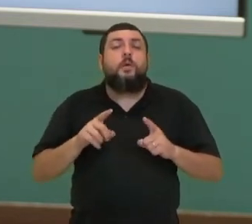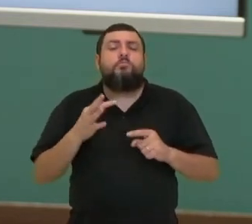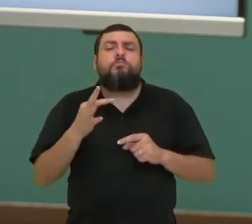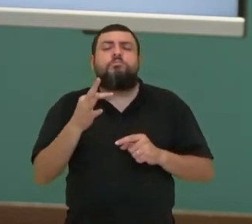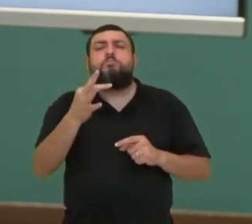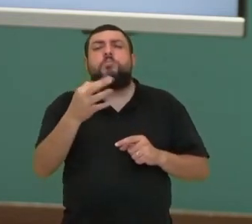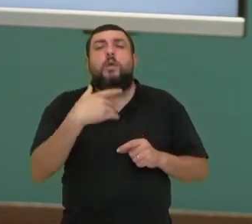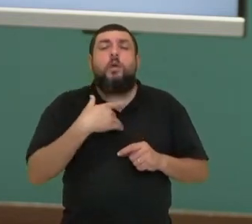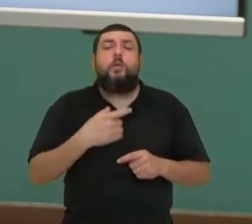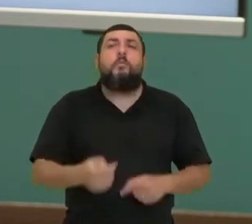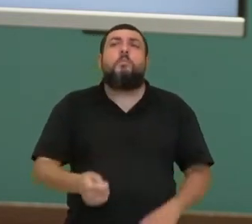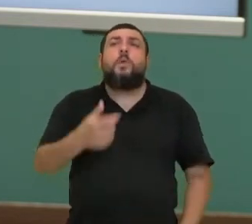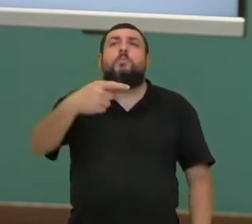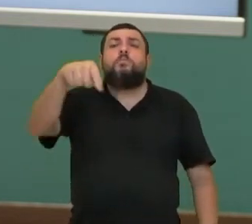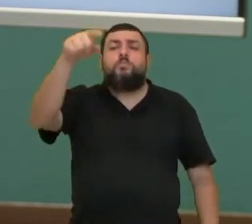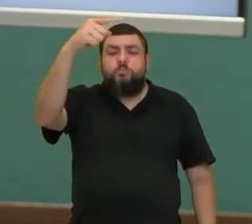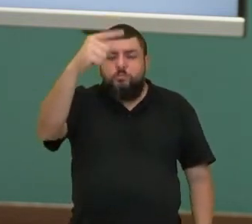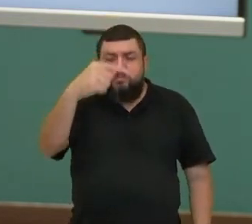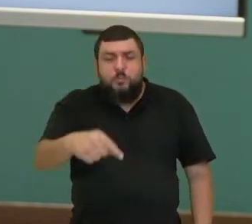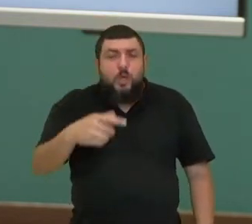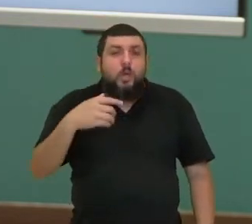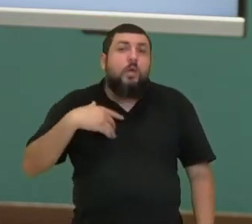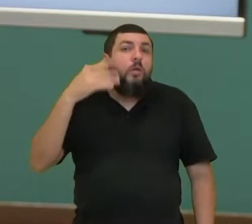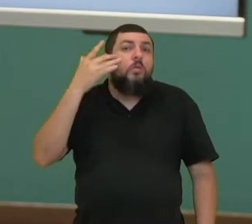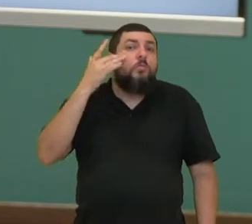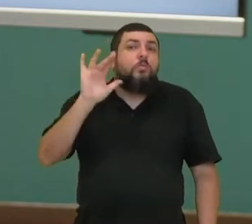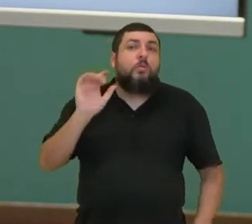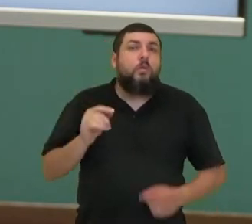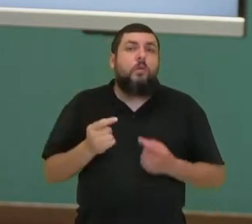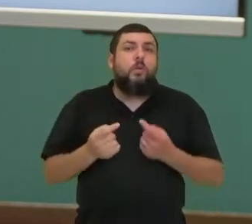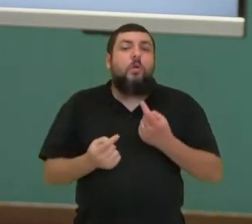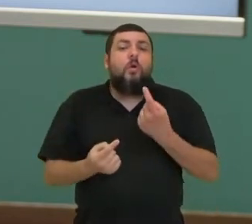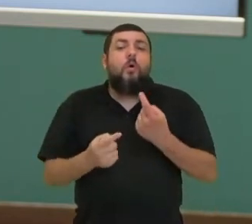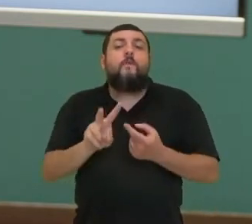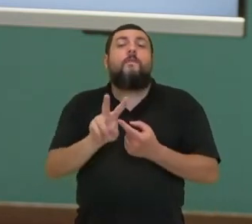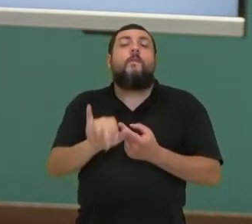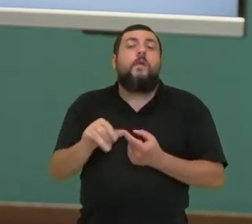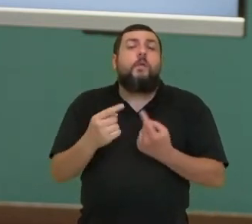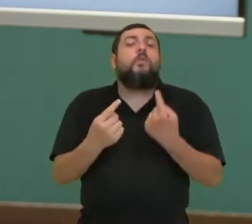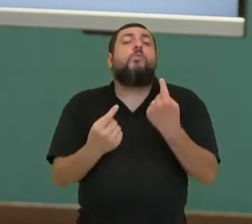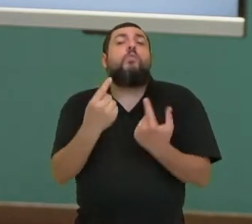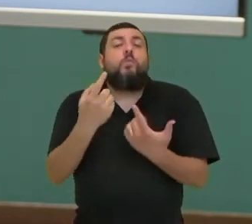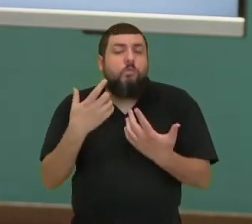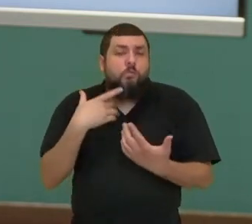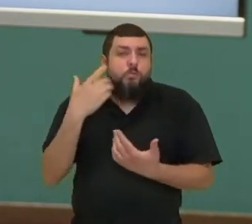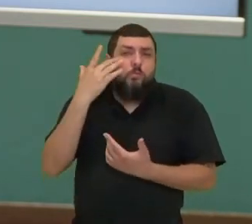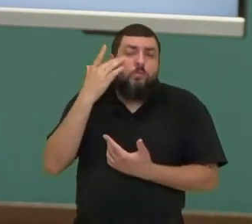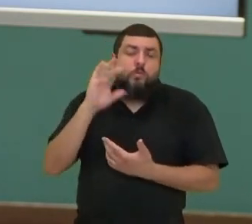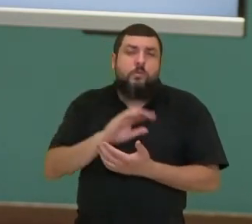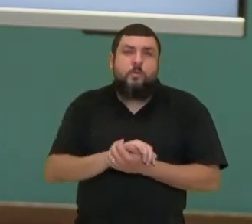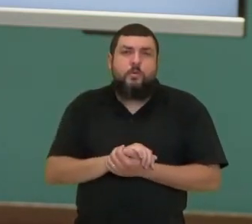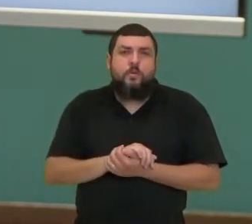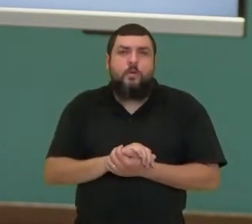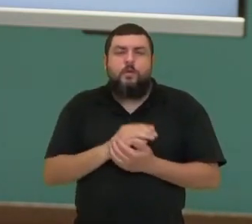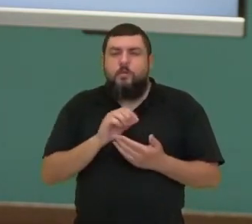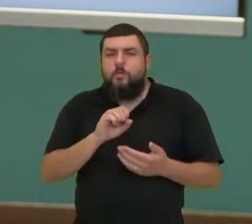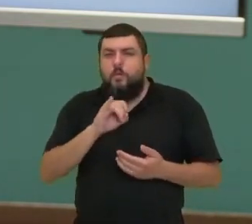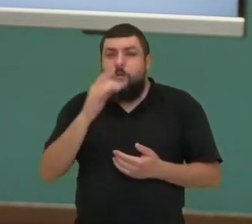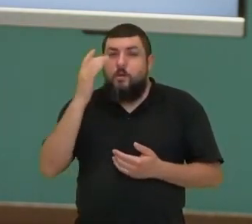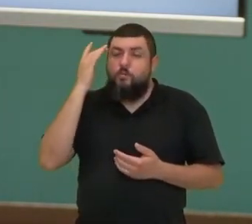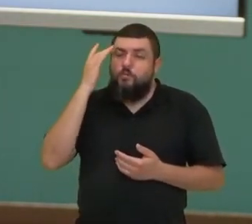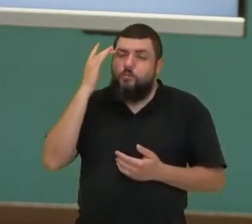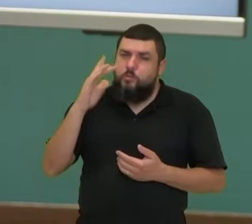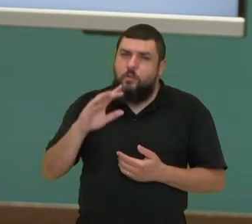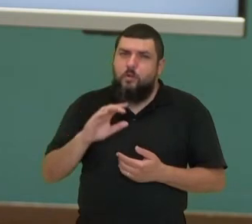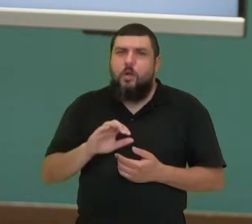tenho certeza qual vai ser essa resposta, ok? Então, esses experimentos que eu não tenho certeza, eu chamo